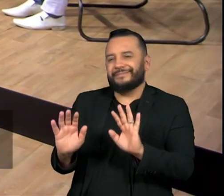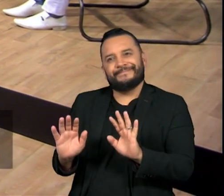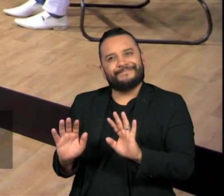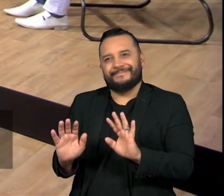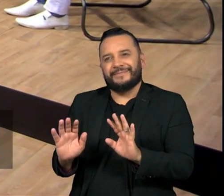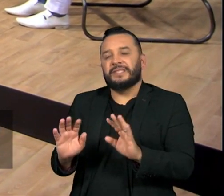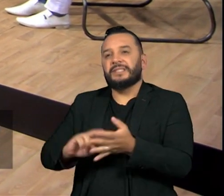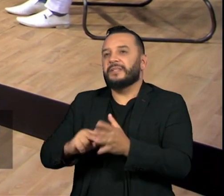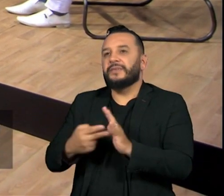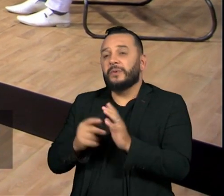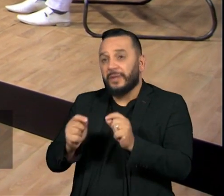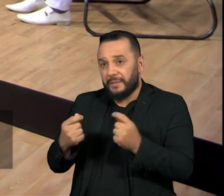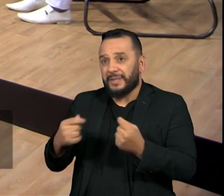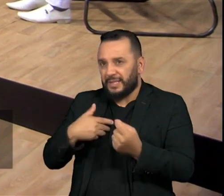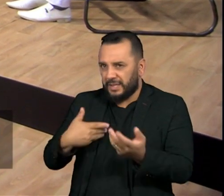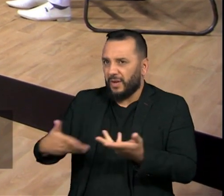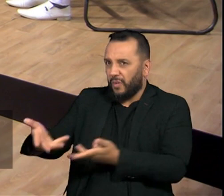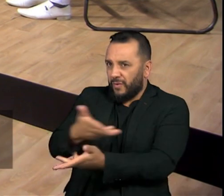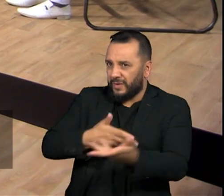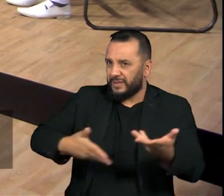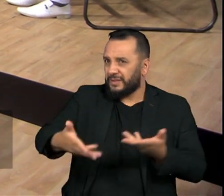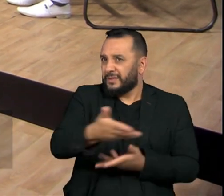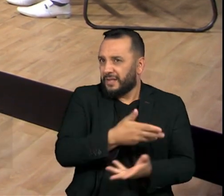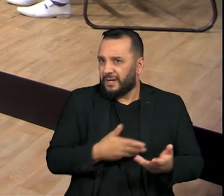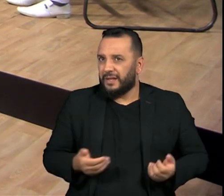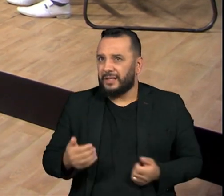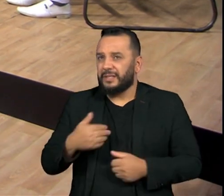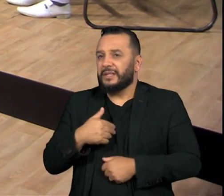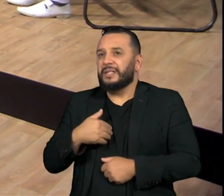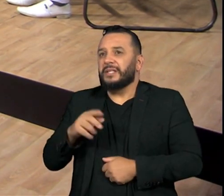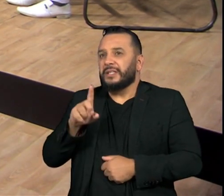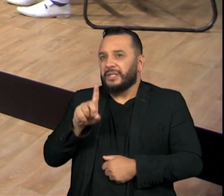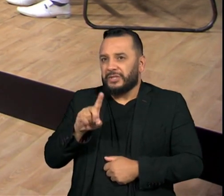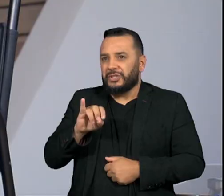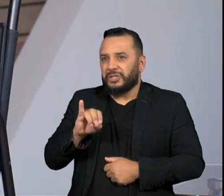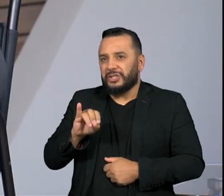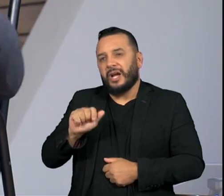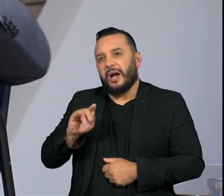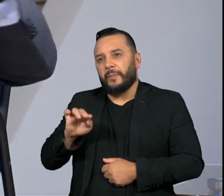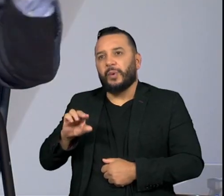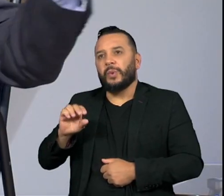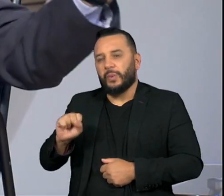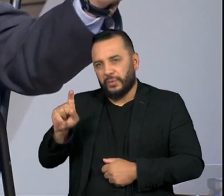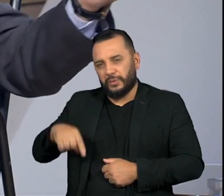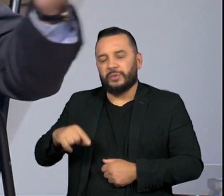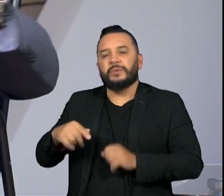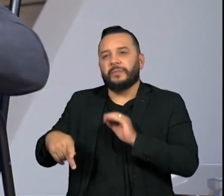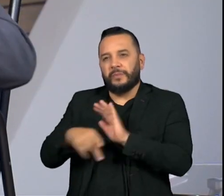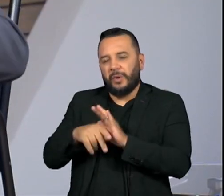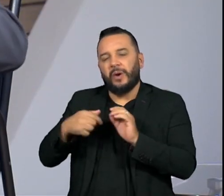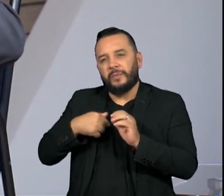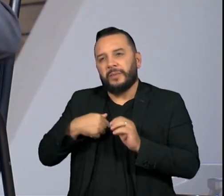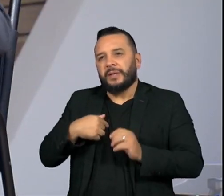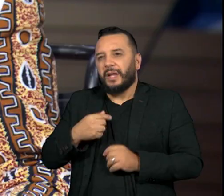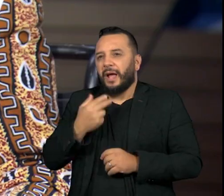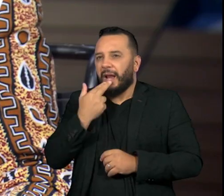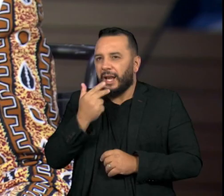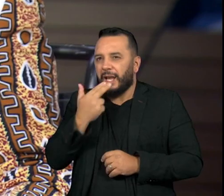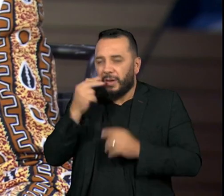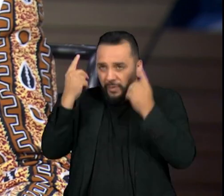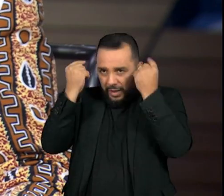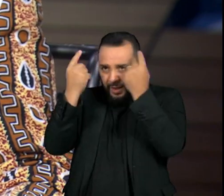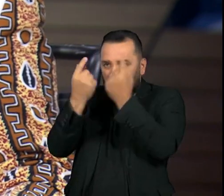Um diabolos, no grego, é um adversário, o eterno adversário. Mas o diálogos, quer dizer, é